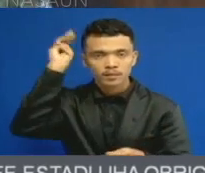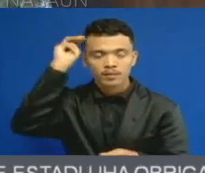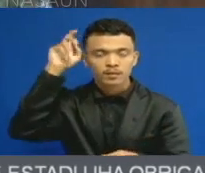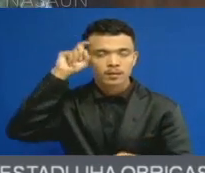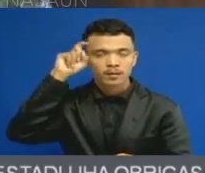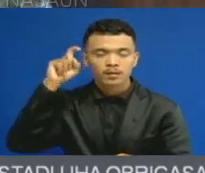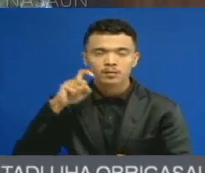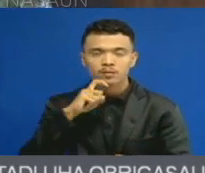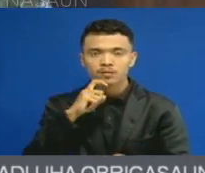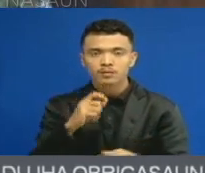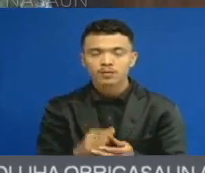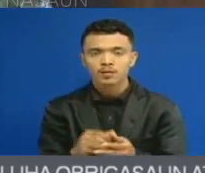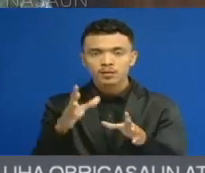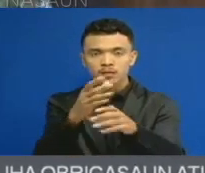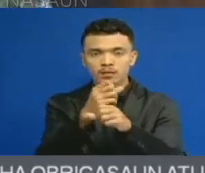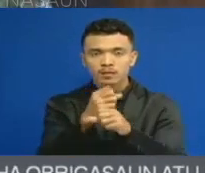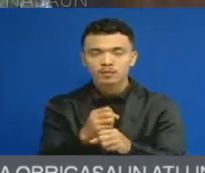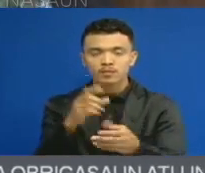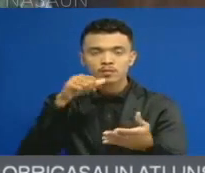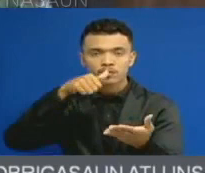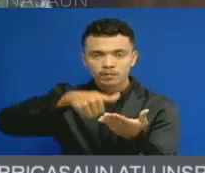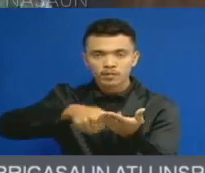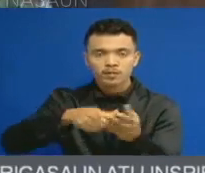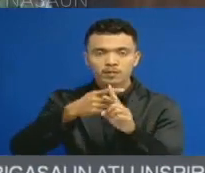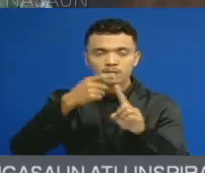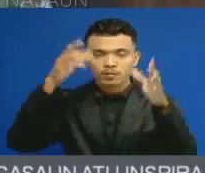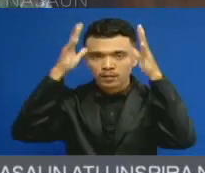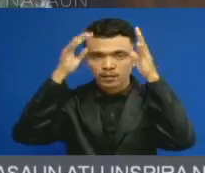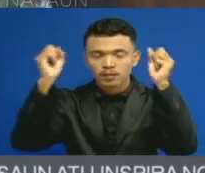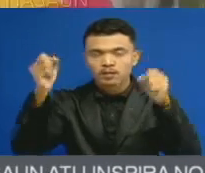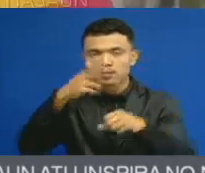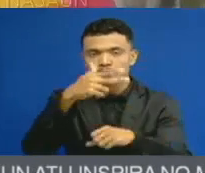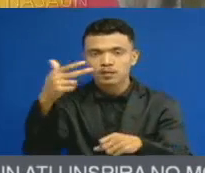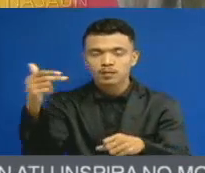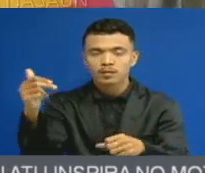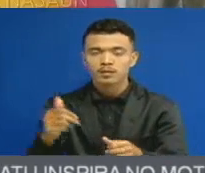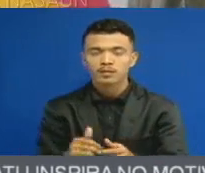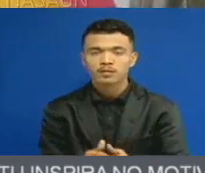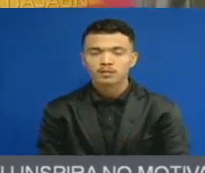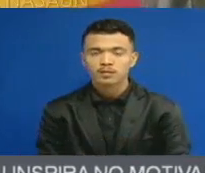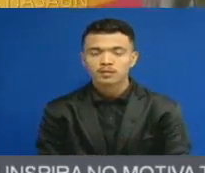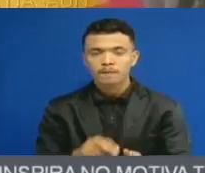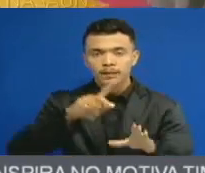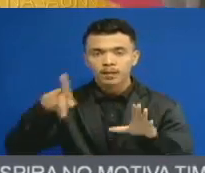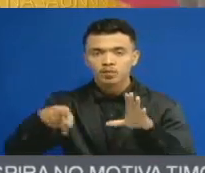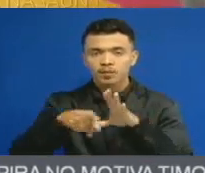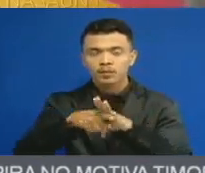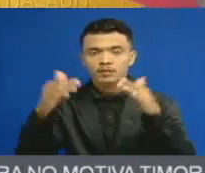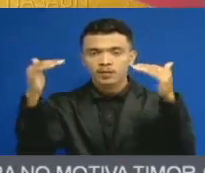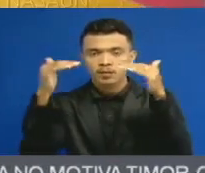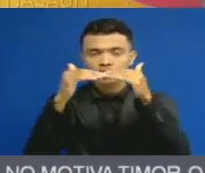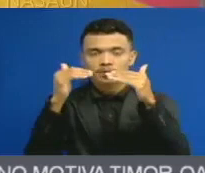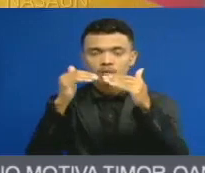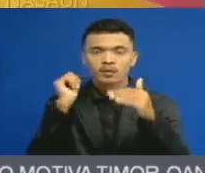Kairala Xanana Guzmão simula convite o presidente da República Indonésia, Joko Widodo, a participar e a cimeira